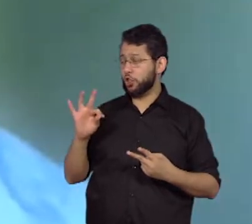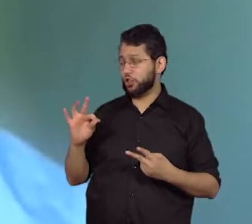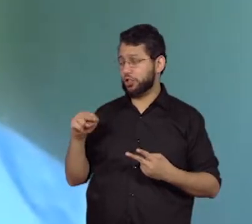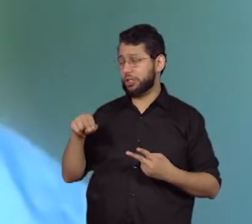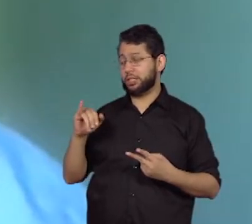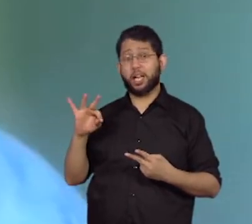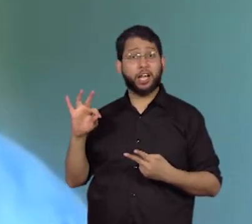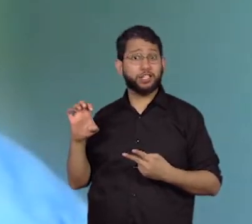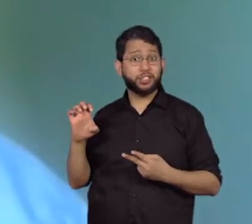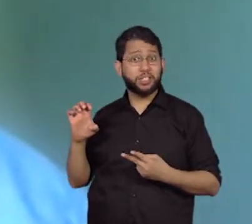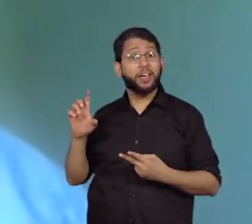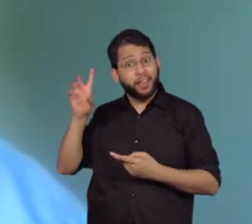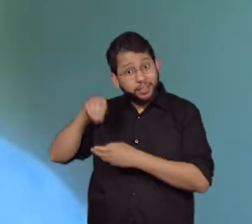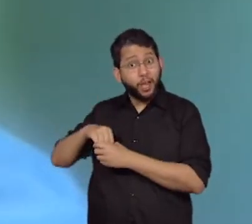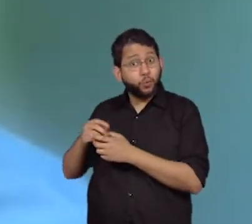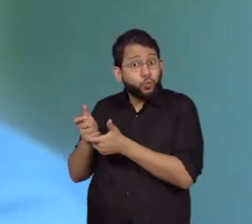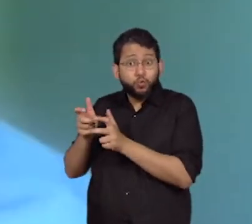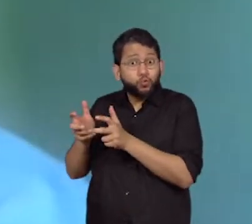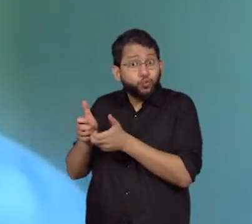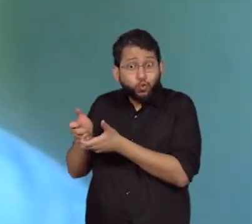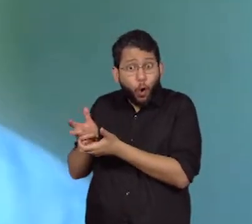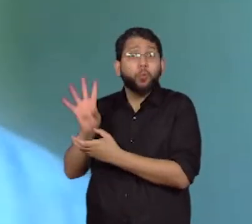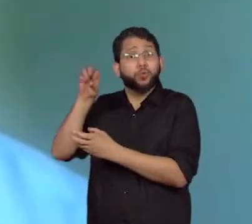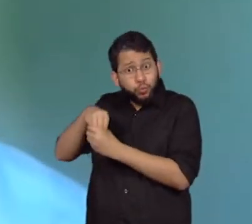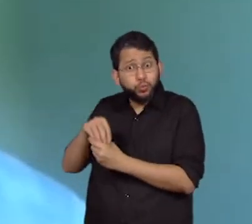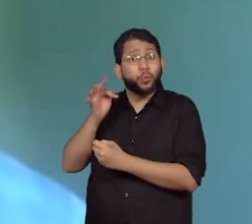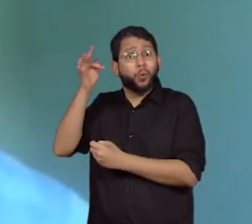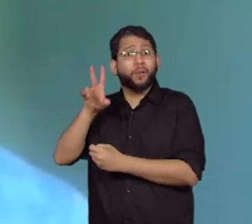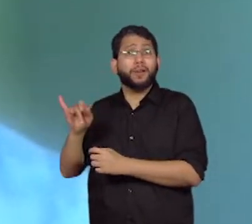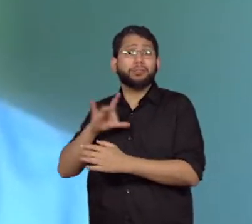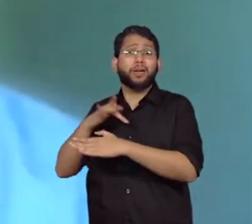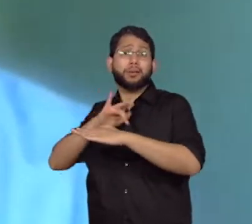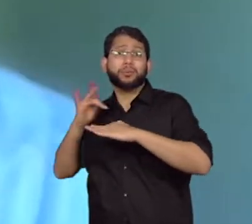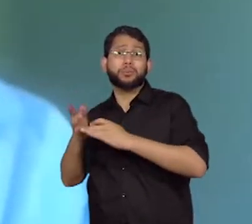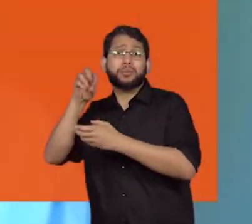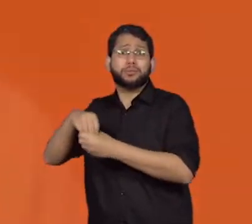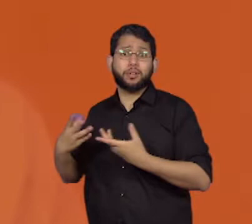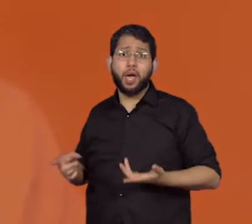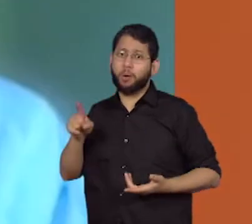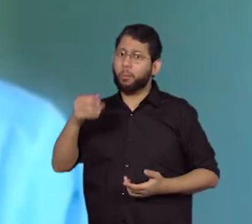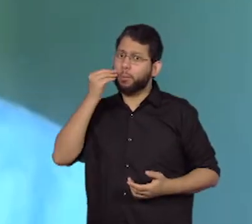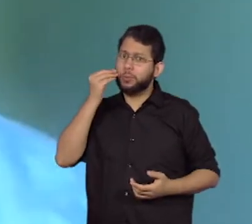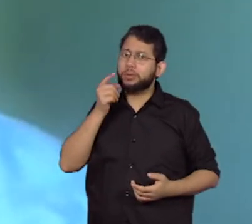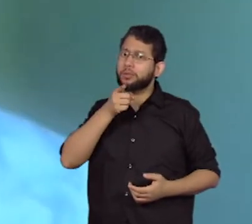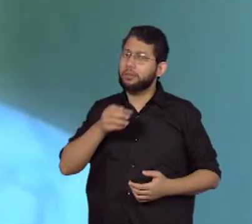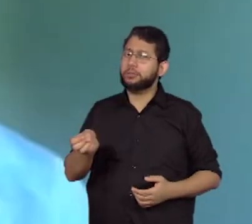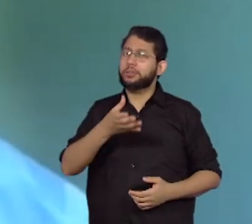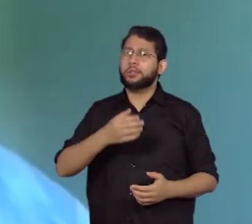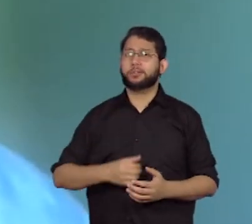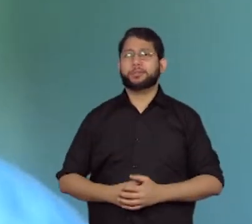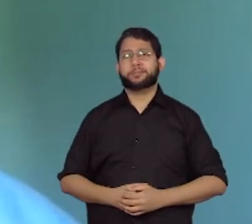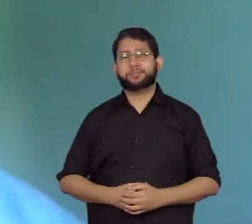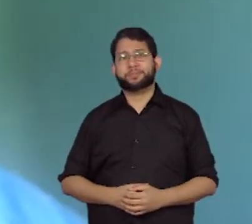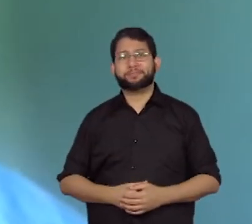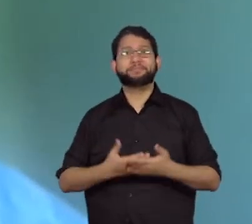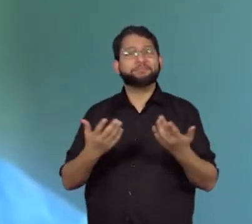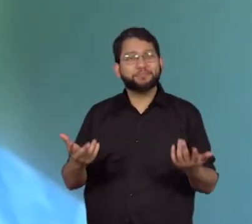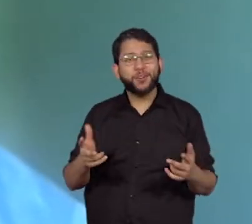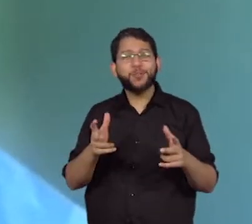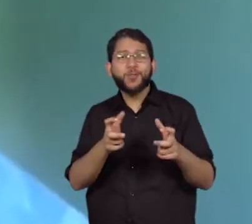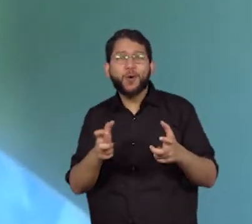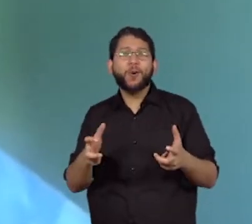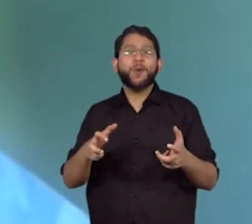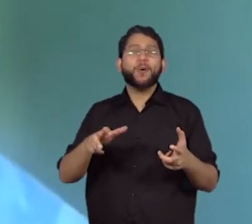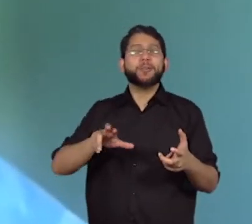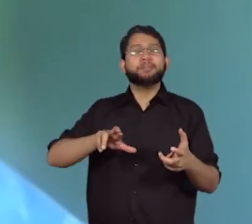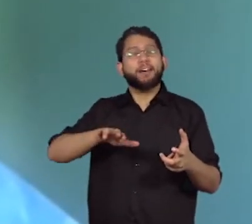jogos. Vai ser um universo novo a ser explorado. Eu acho que tem uma oportunidade aí. Pergunta feita por @BelaWolf3.